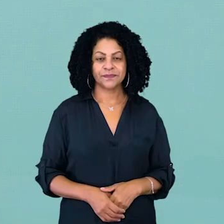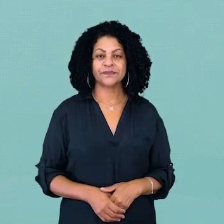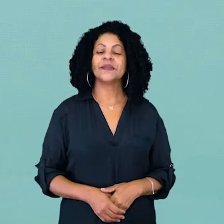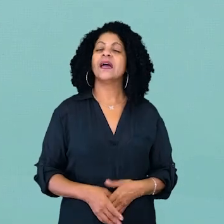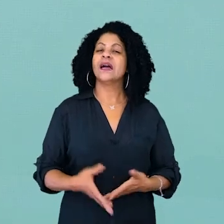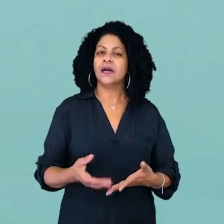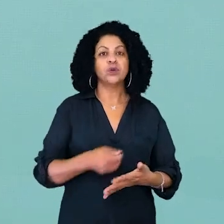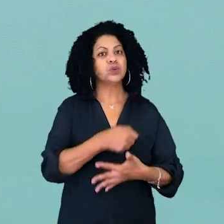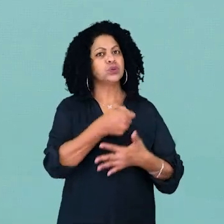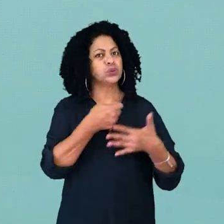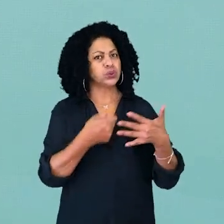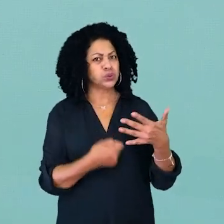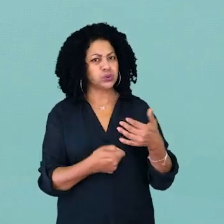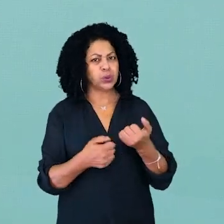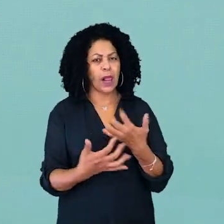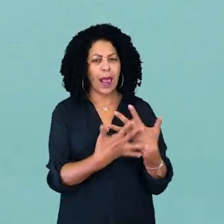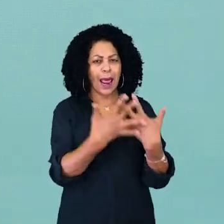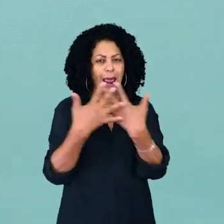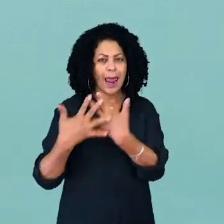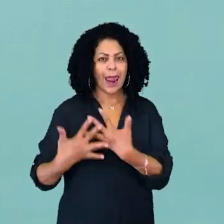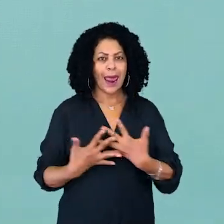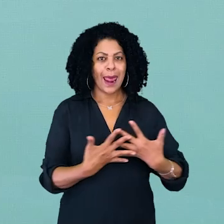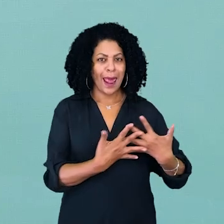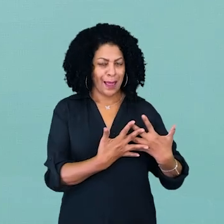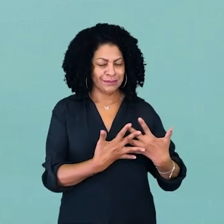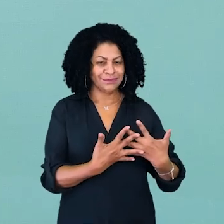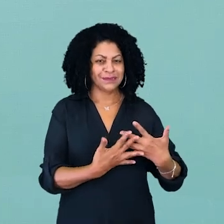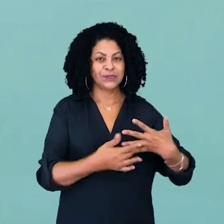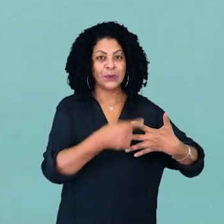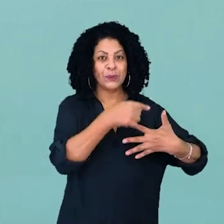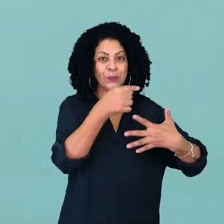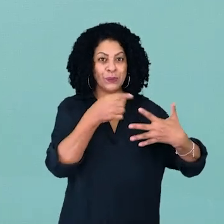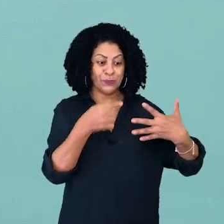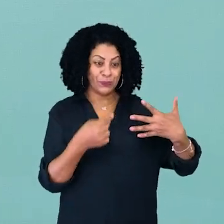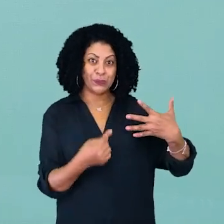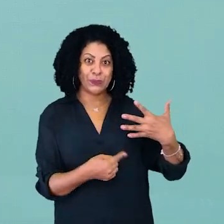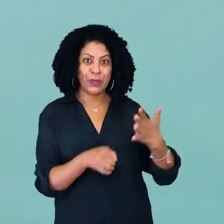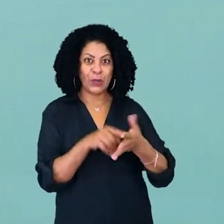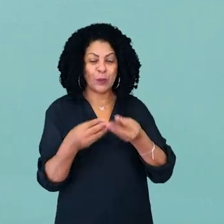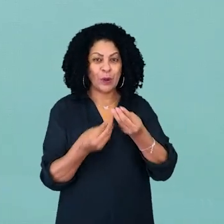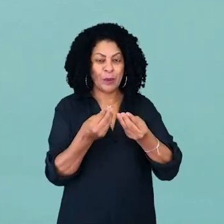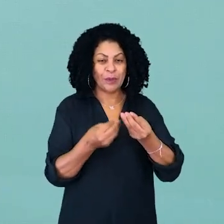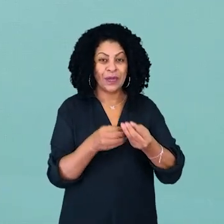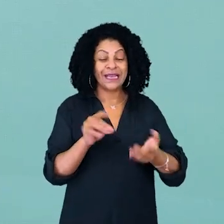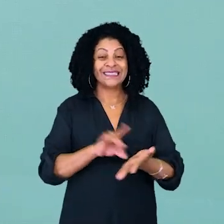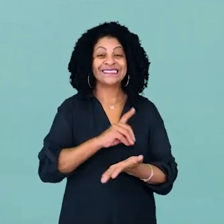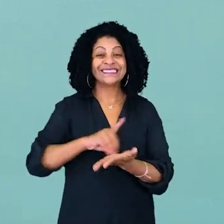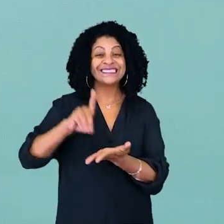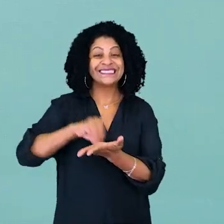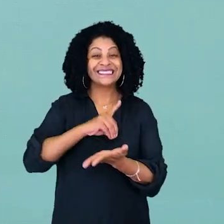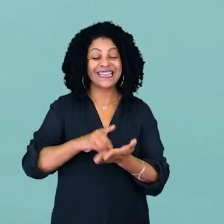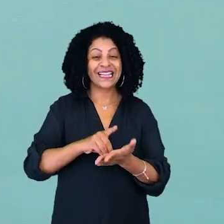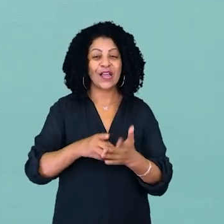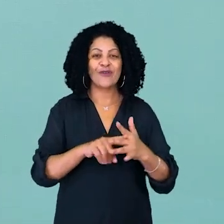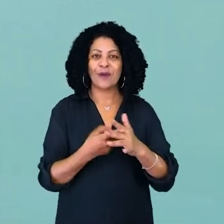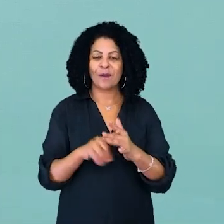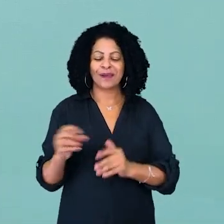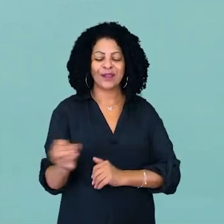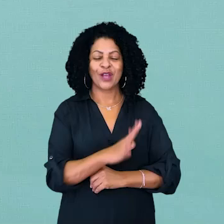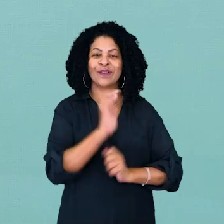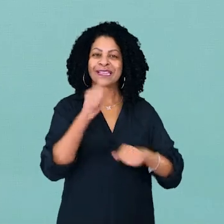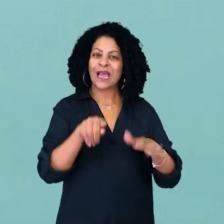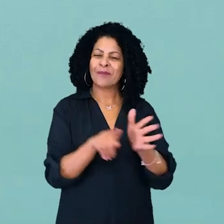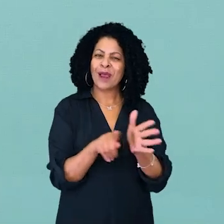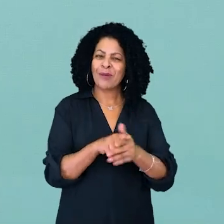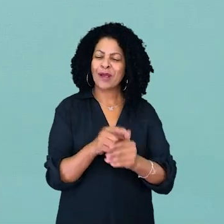Agilidade, transparência e eficiência. Esses são os pilares dos painéis digitais implementados pelo TST. A nova ferramenta vai